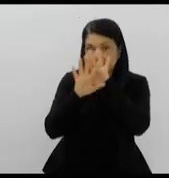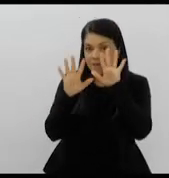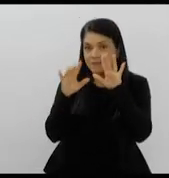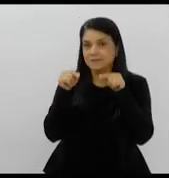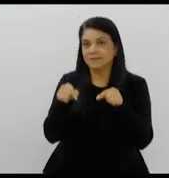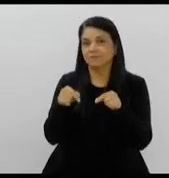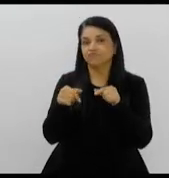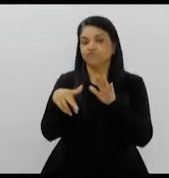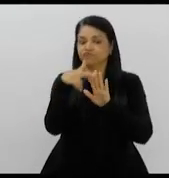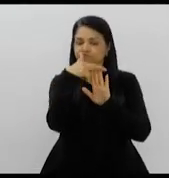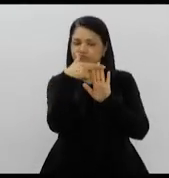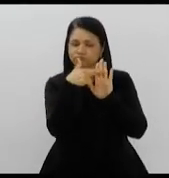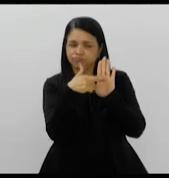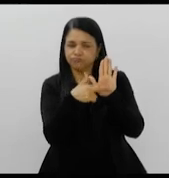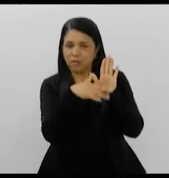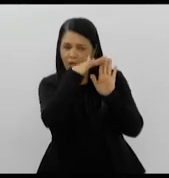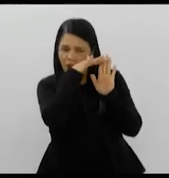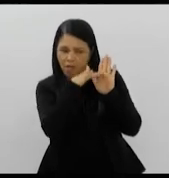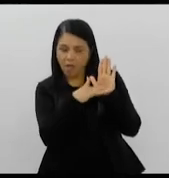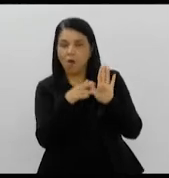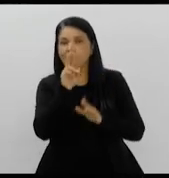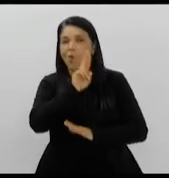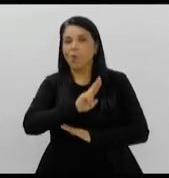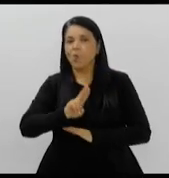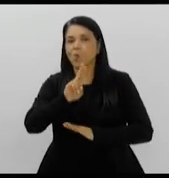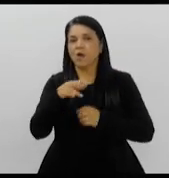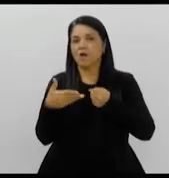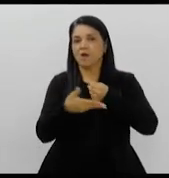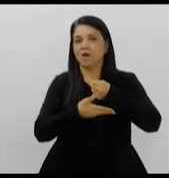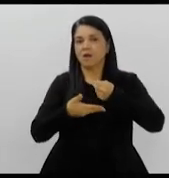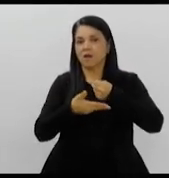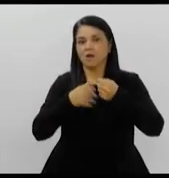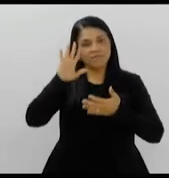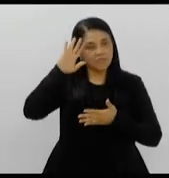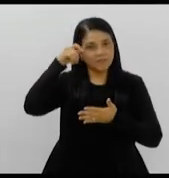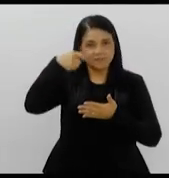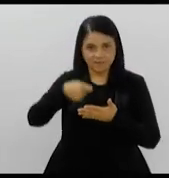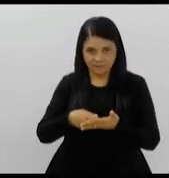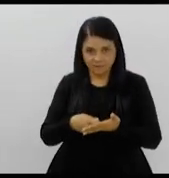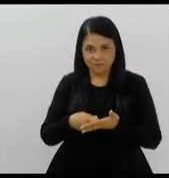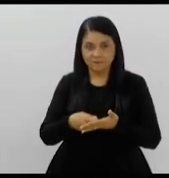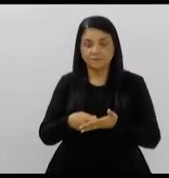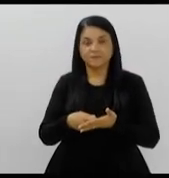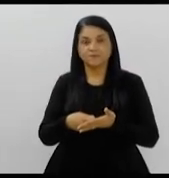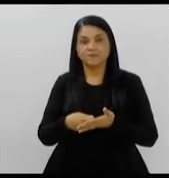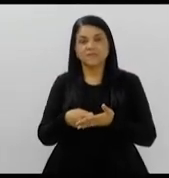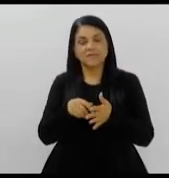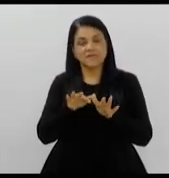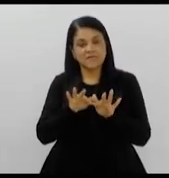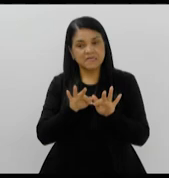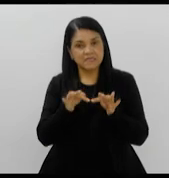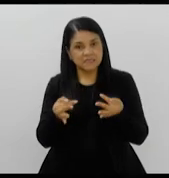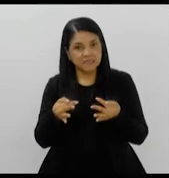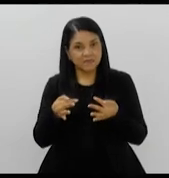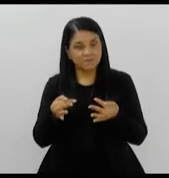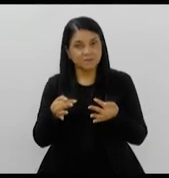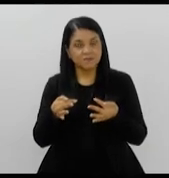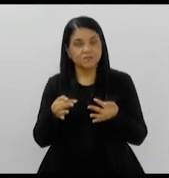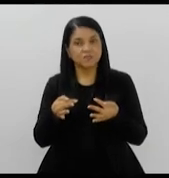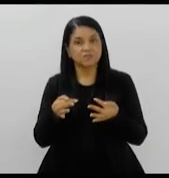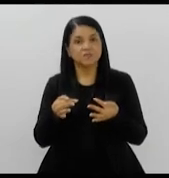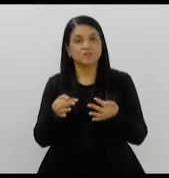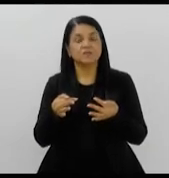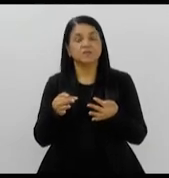aos critérios que serão utilizados para embasar as decisões. A simples antecipação ou renovação